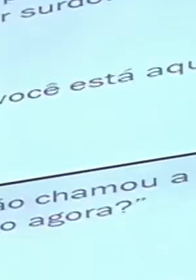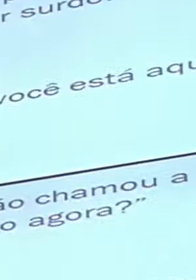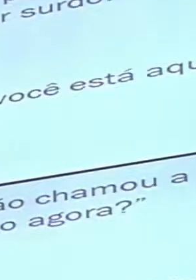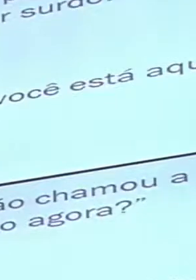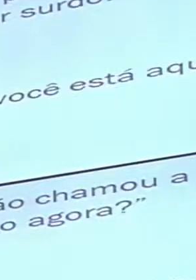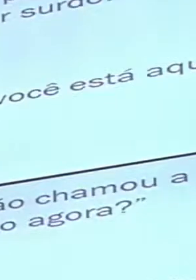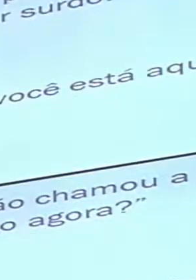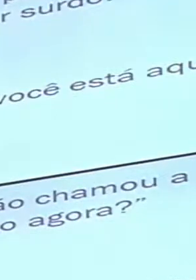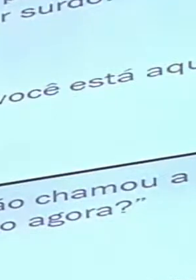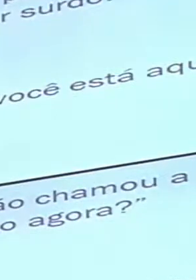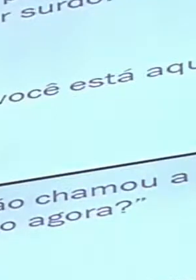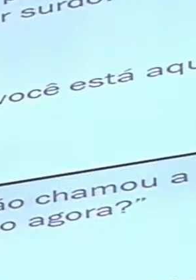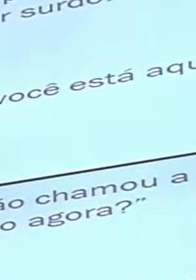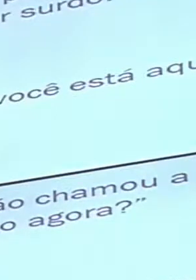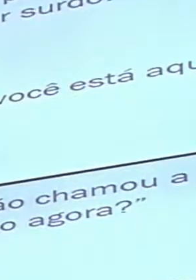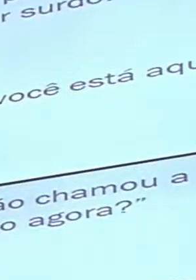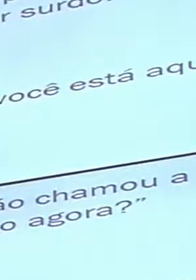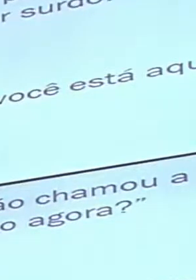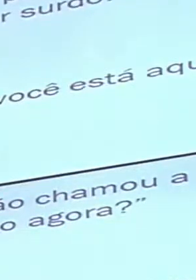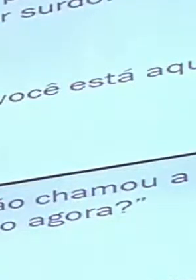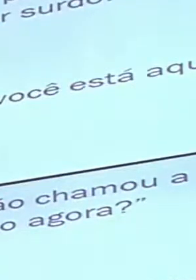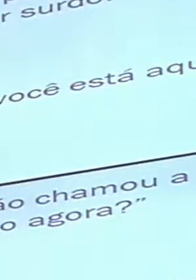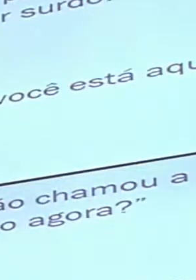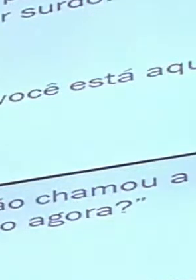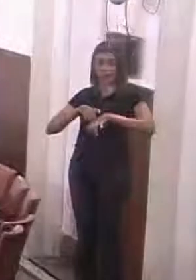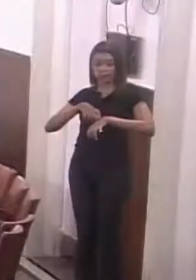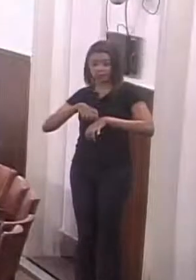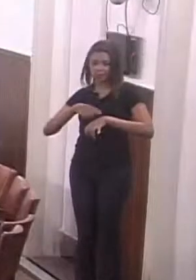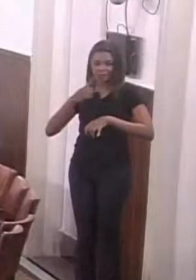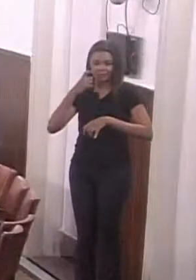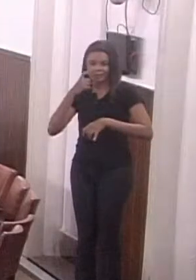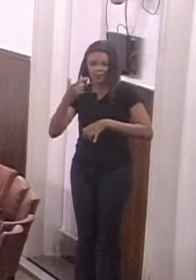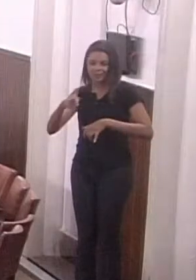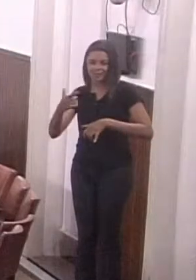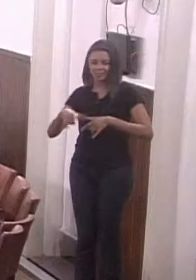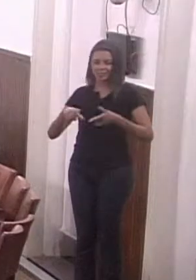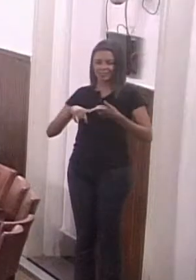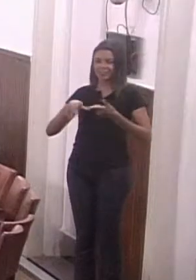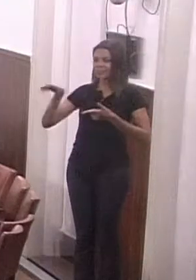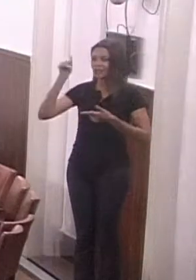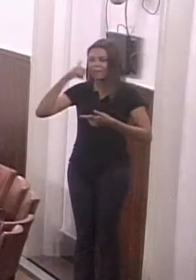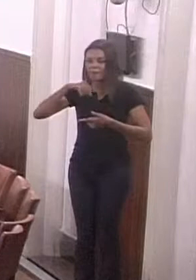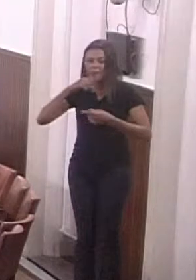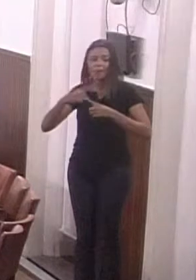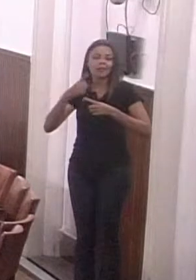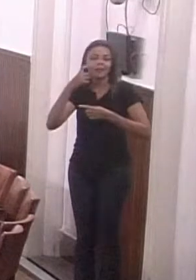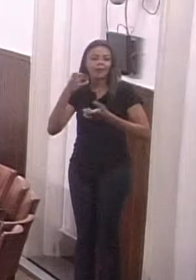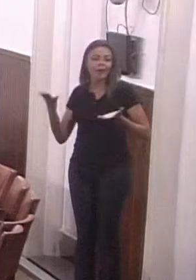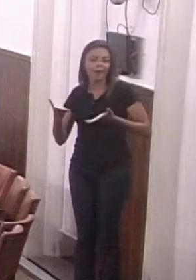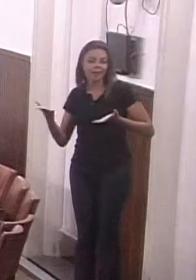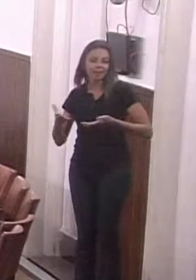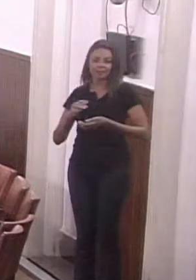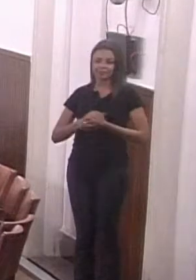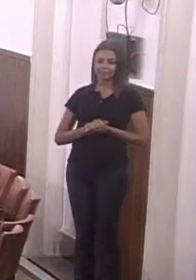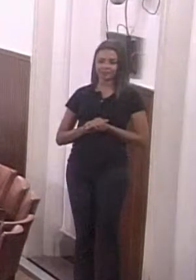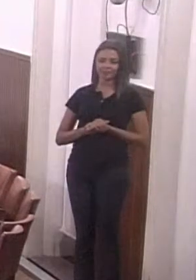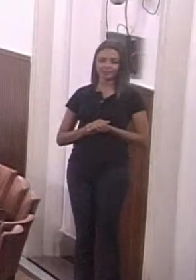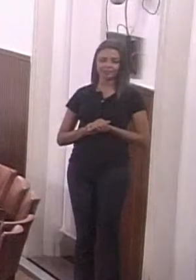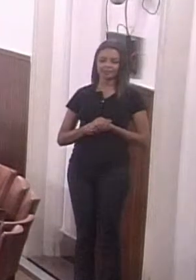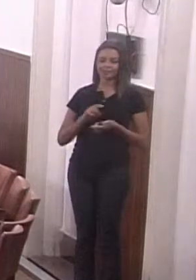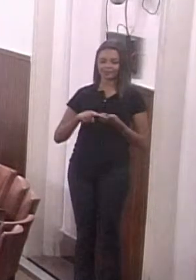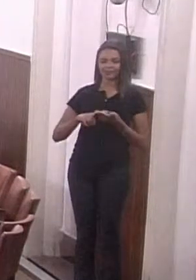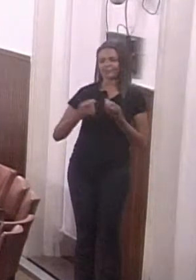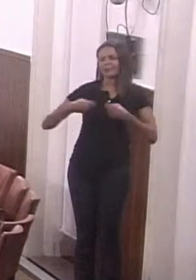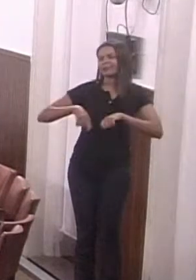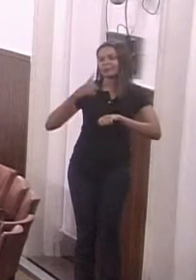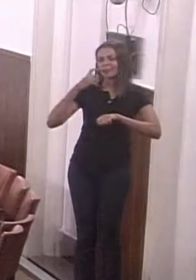favor. Na hora de fazer, você não chorou, não chamou a mamãe, por que está chorando agora? Não